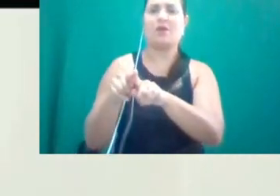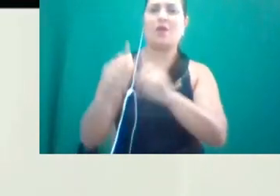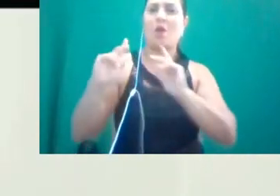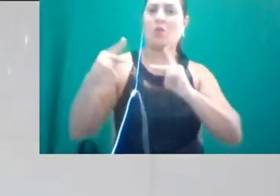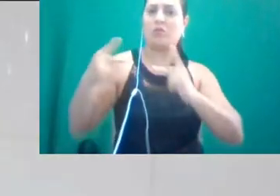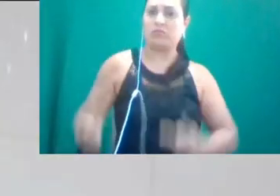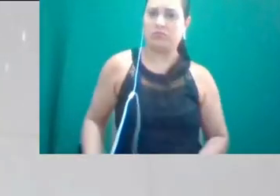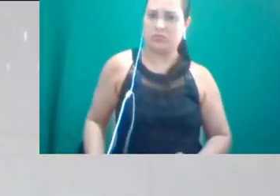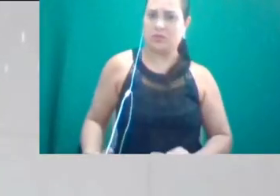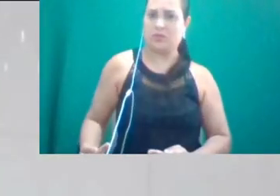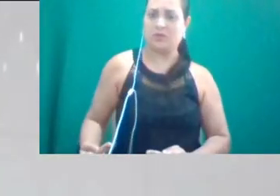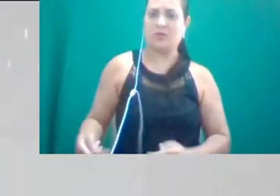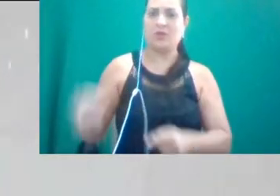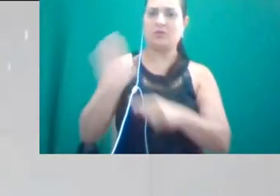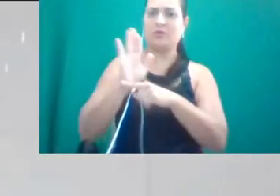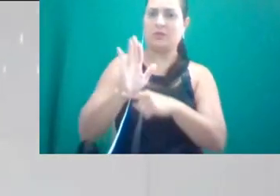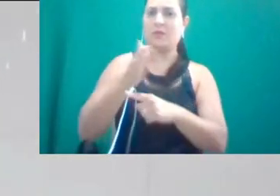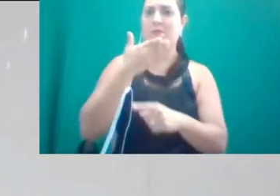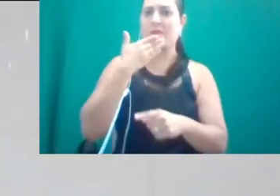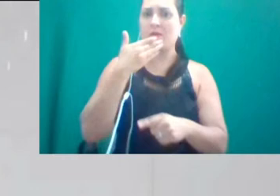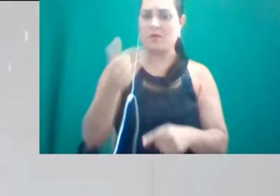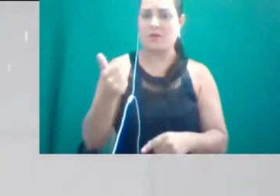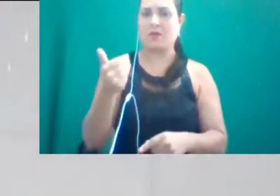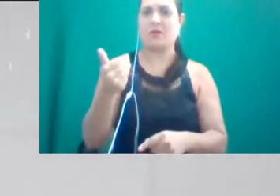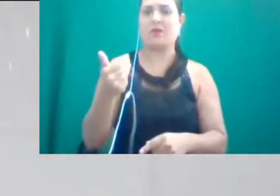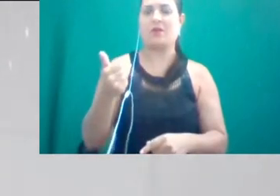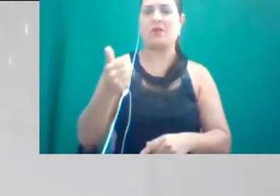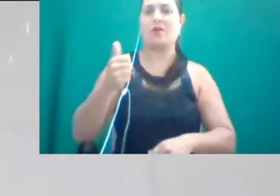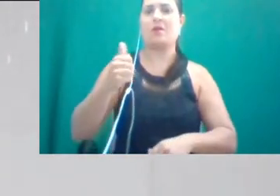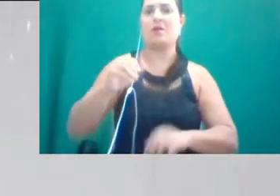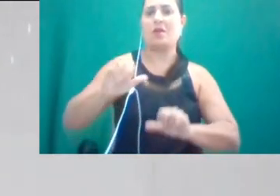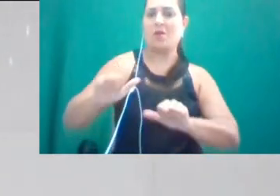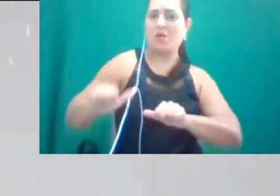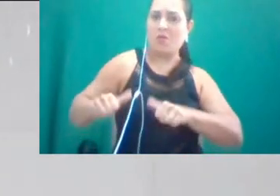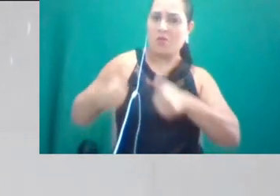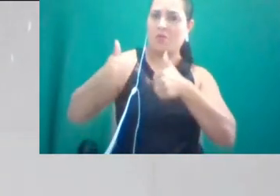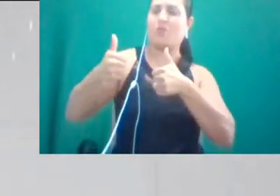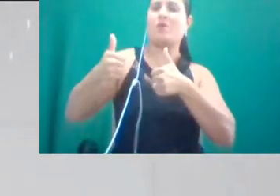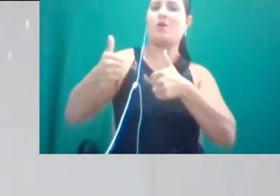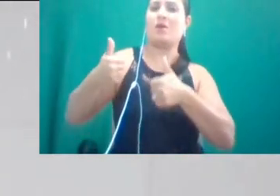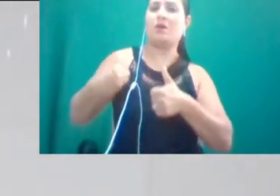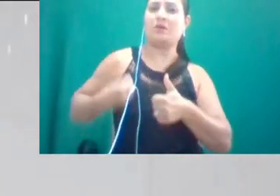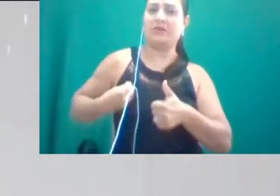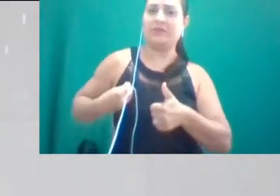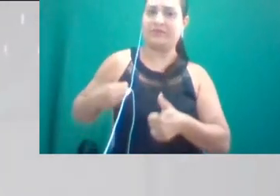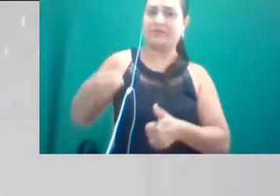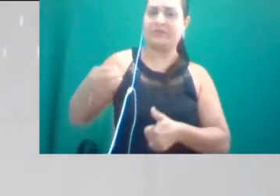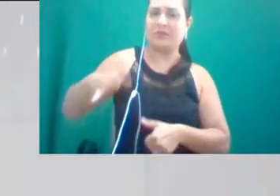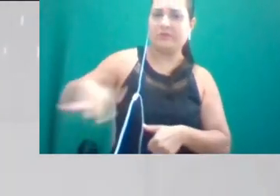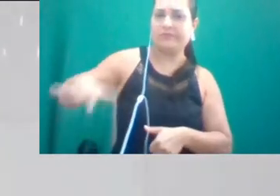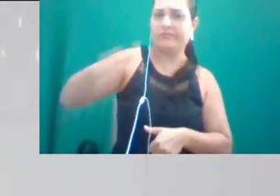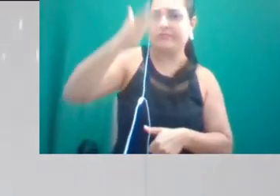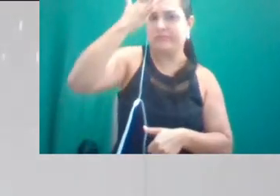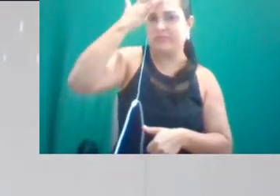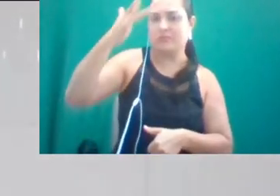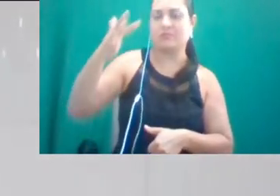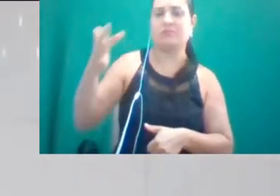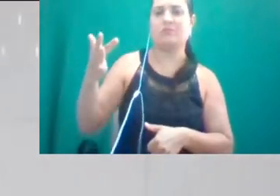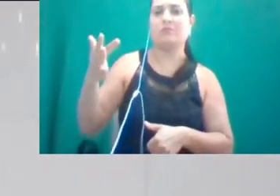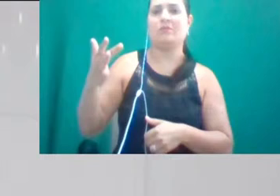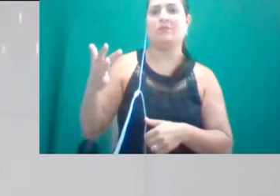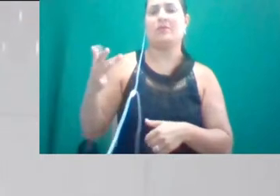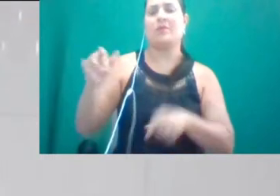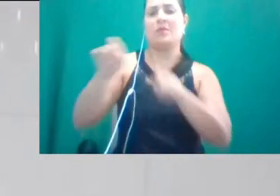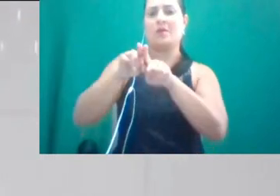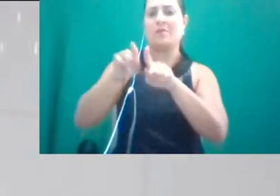meu juramento. Prometo praticar profissionalmente a docência em história